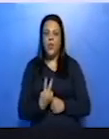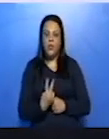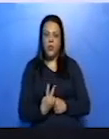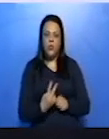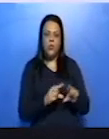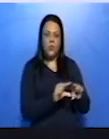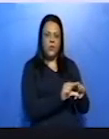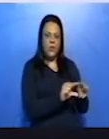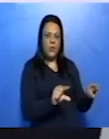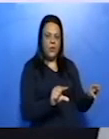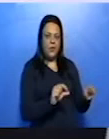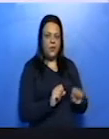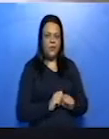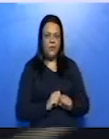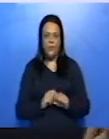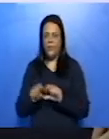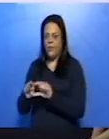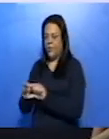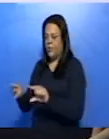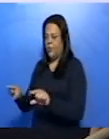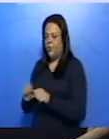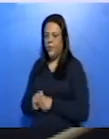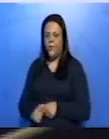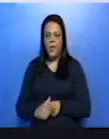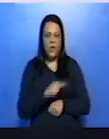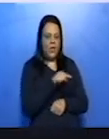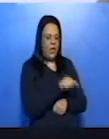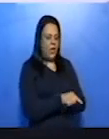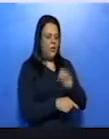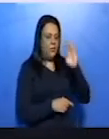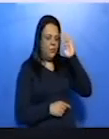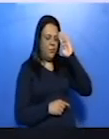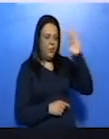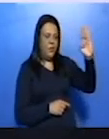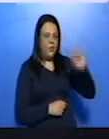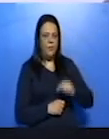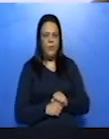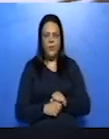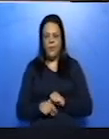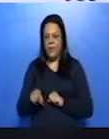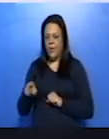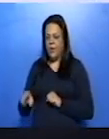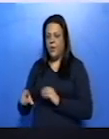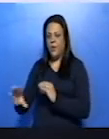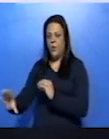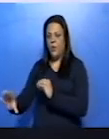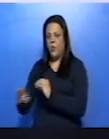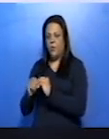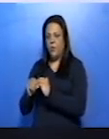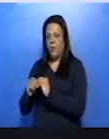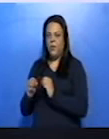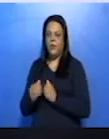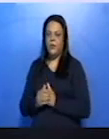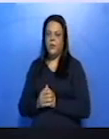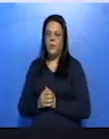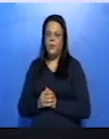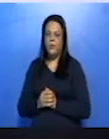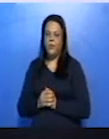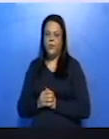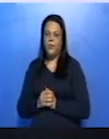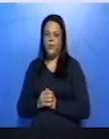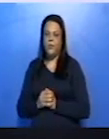é dependente dessa principal. Ela exerce uma função de dependência, classificada como segunda